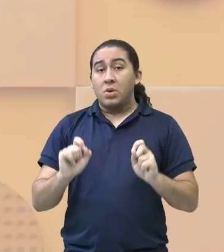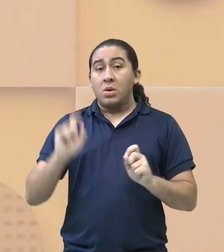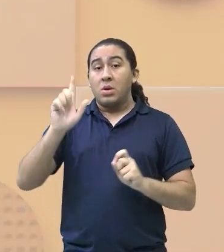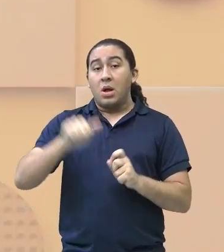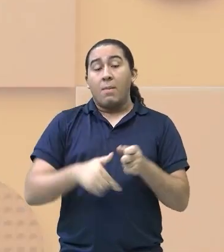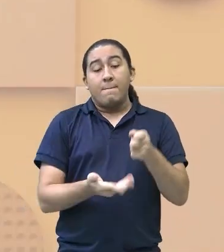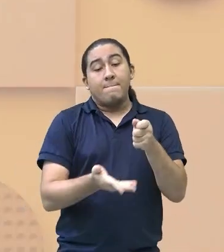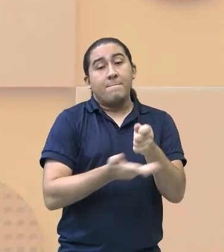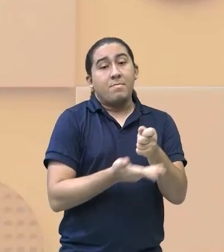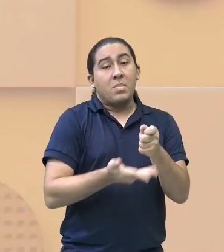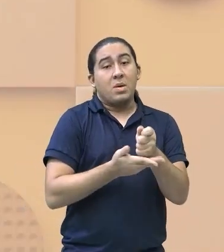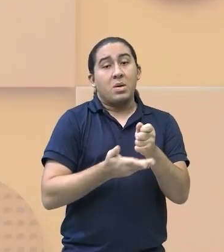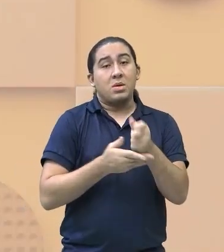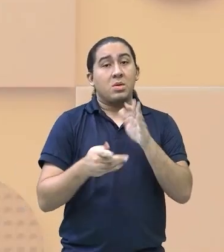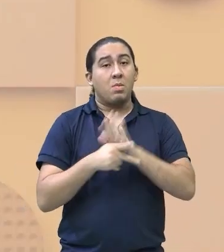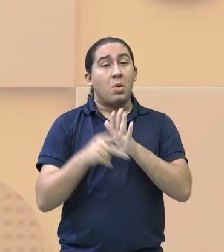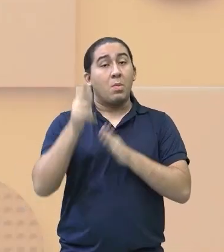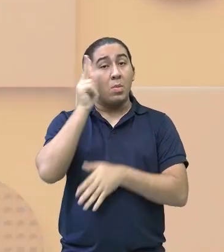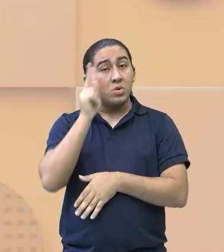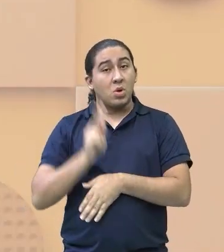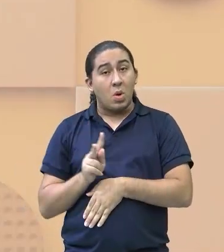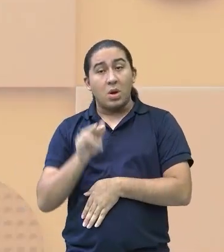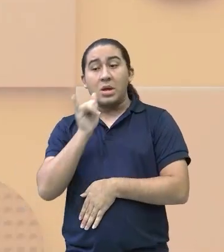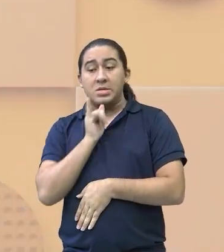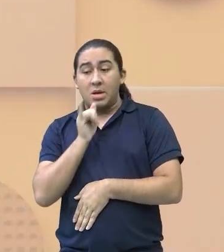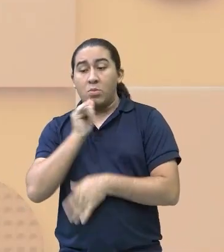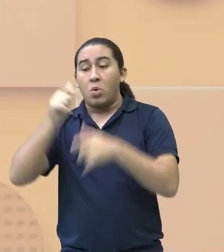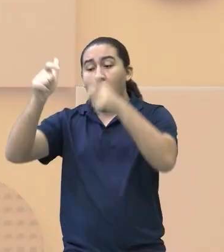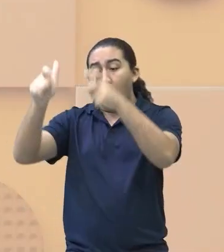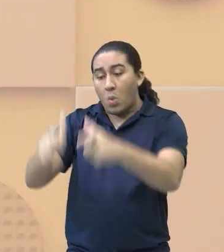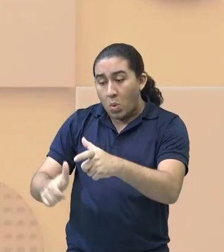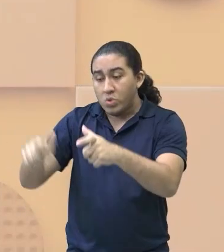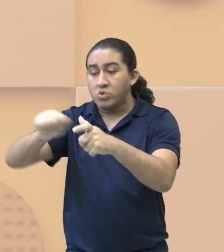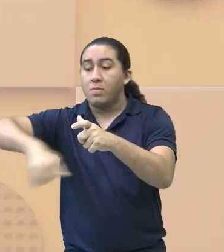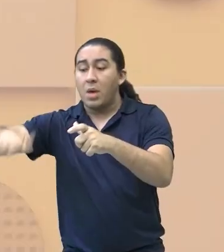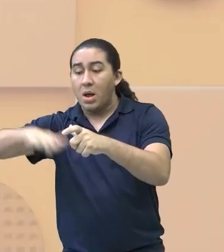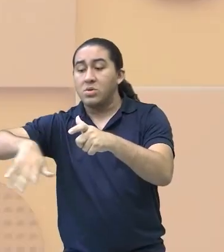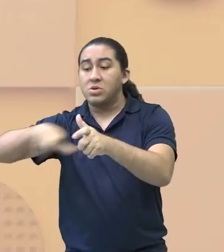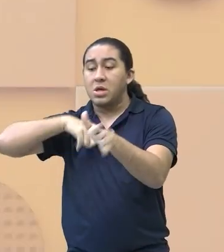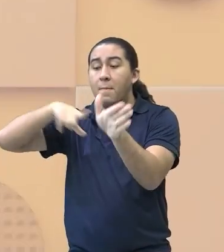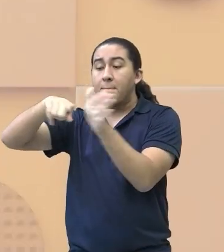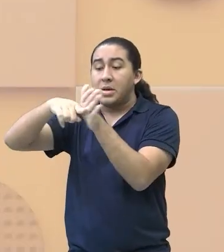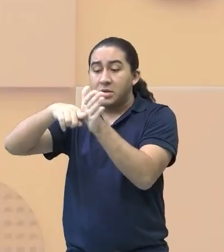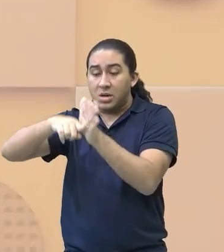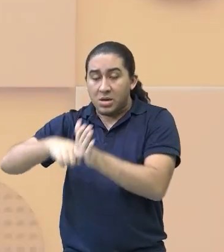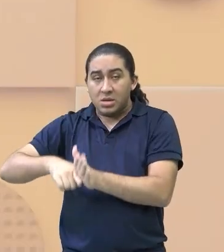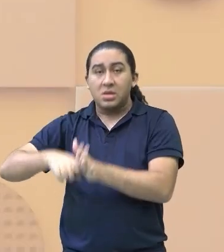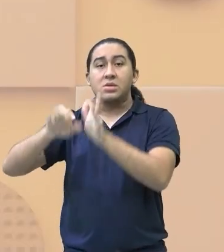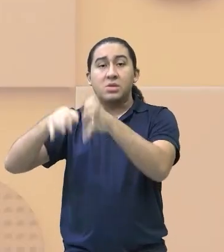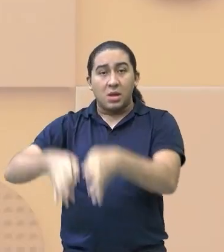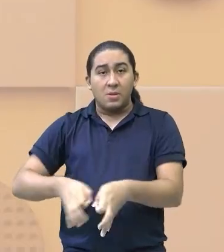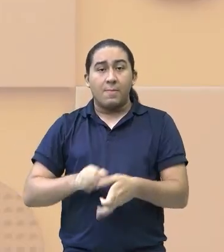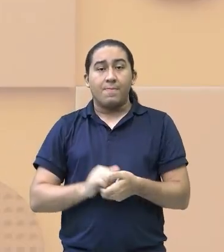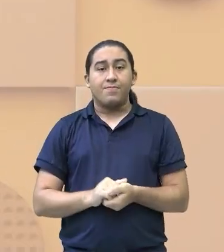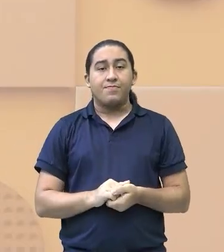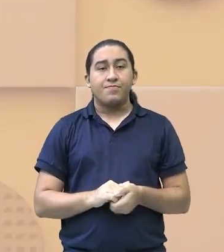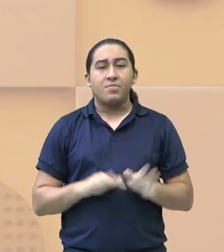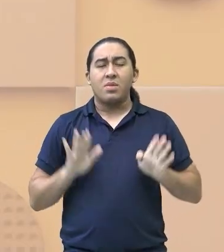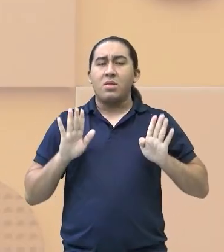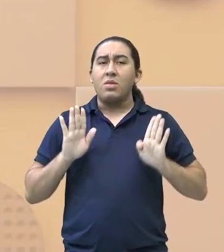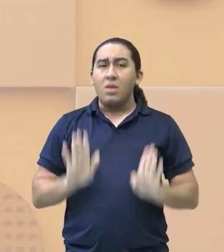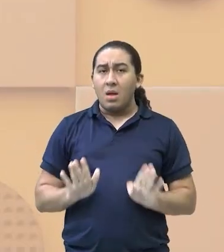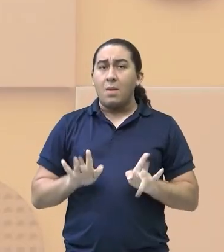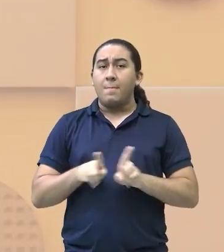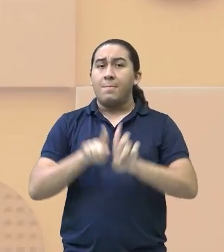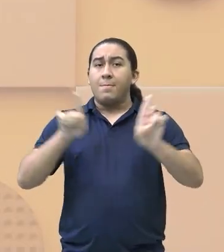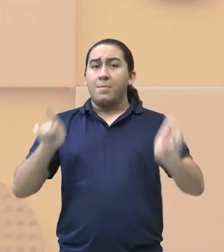da história, locais aonde eu pesquiso jornais, revistas, não é mesmo? Ah, professora, mas os